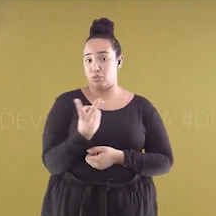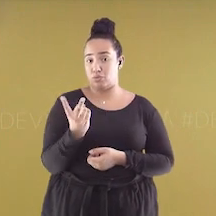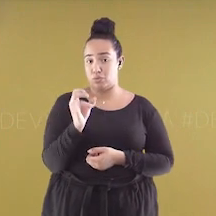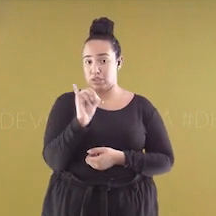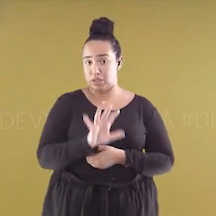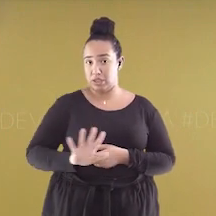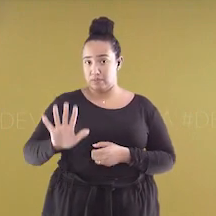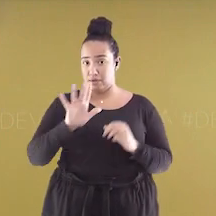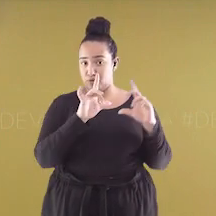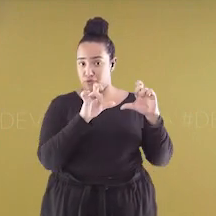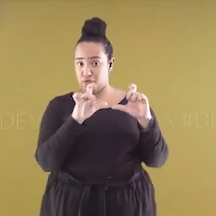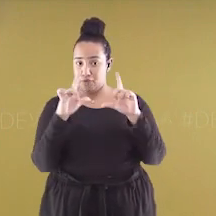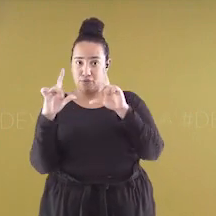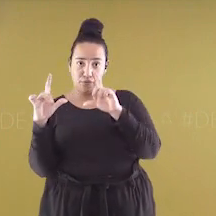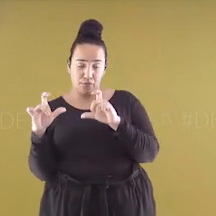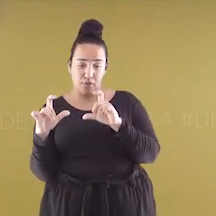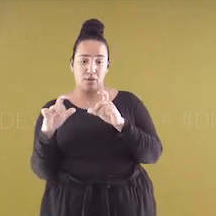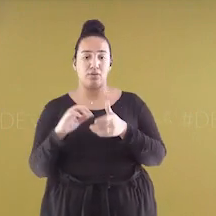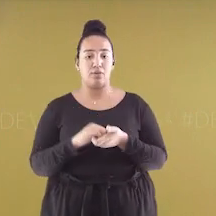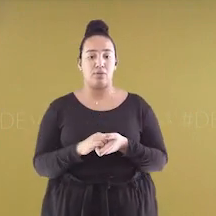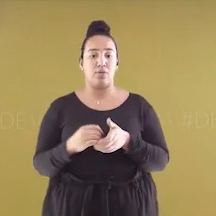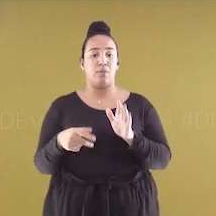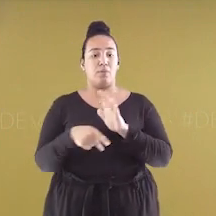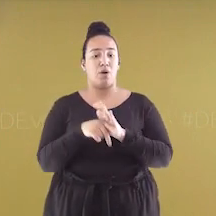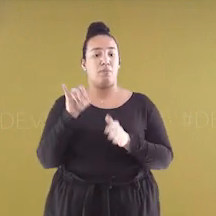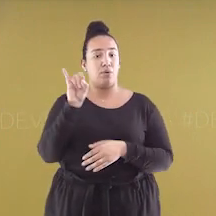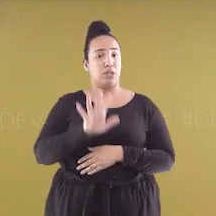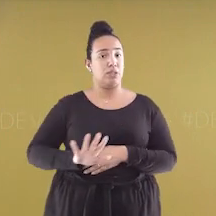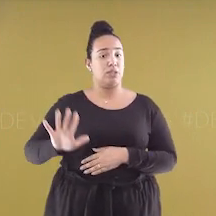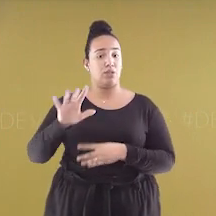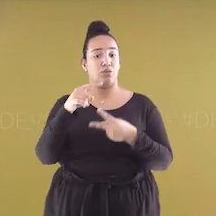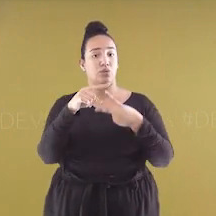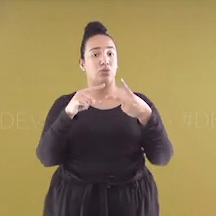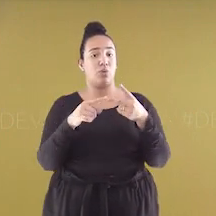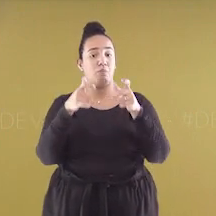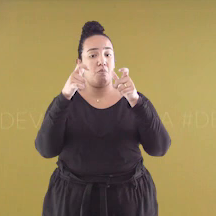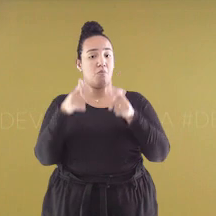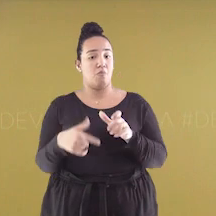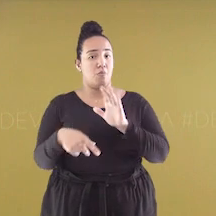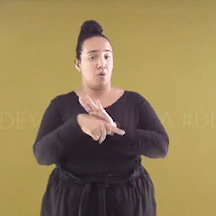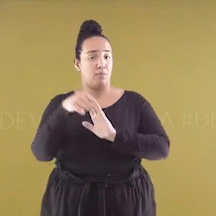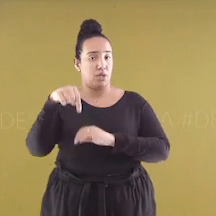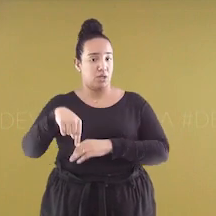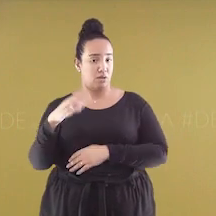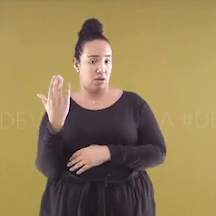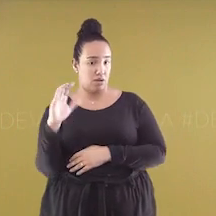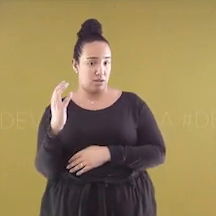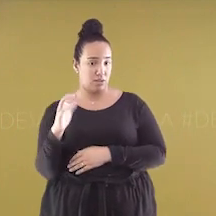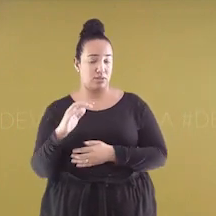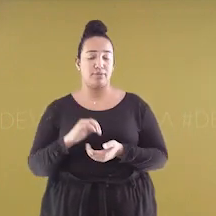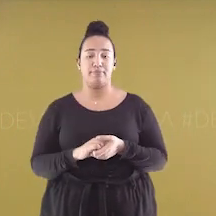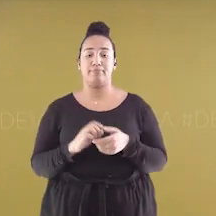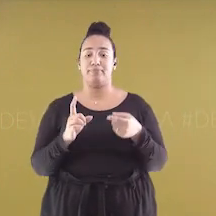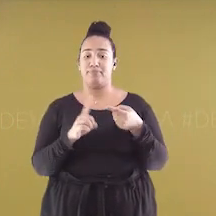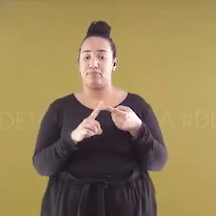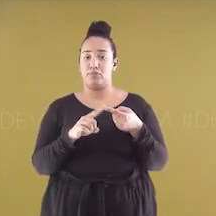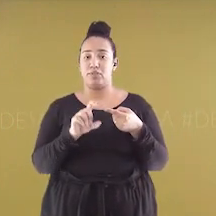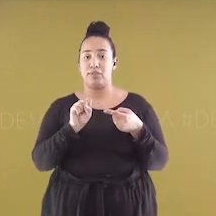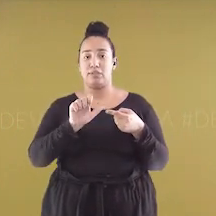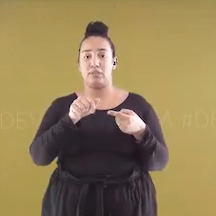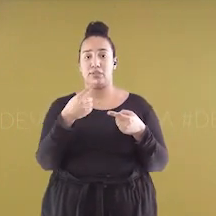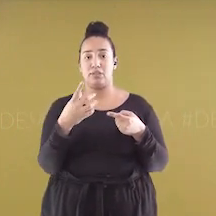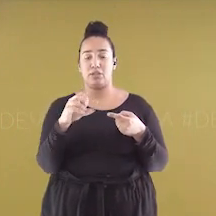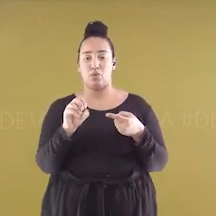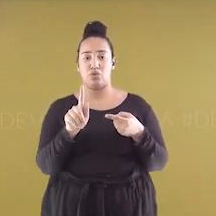duas fotografias tiradas das paisagens de dois bairros da cidade de Cariacica. Um no bairro São